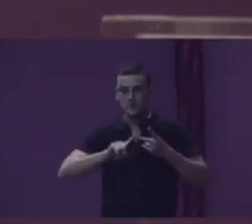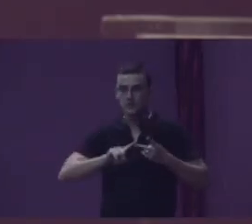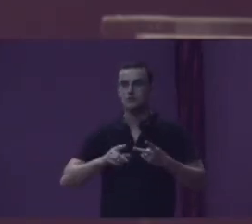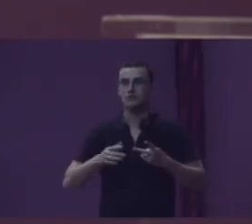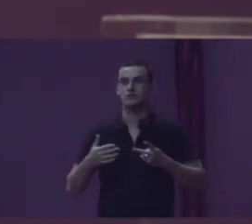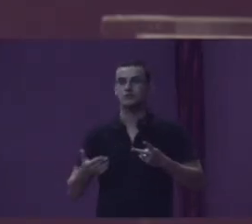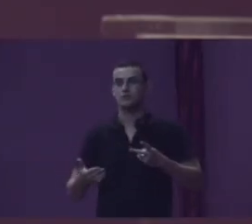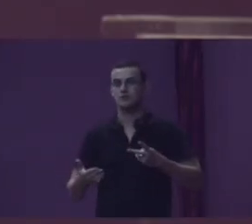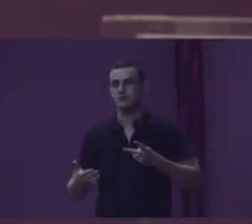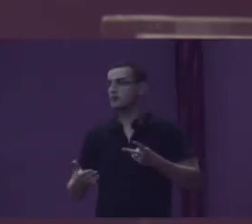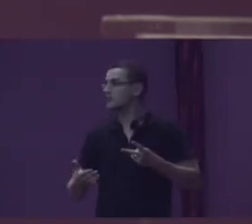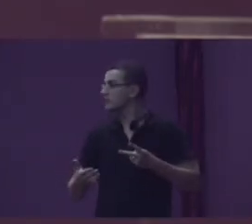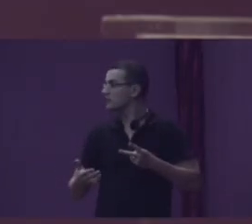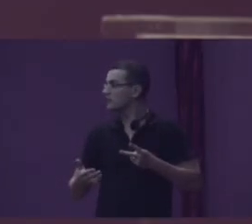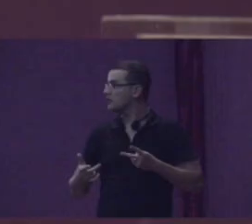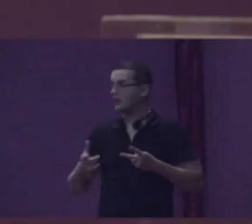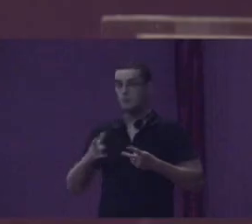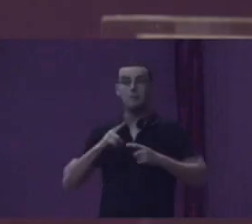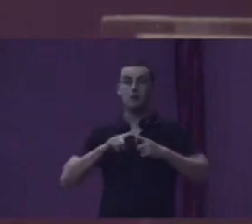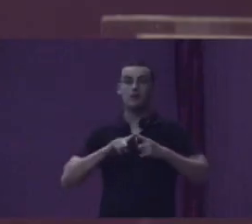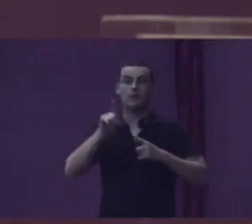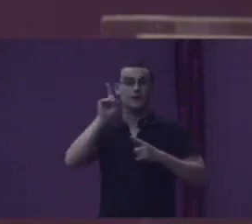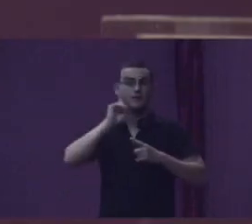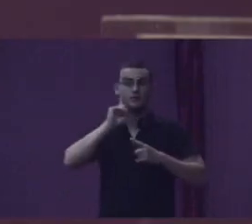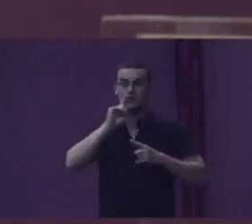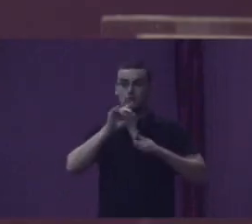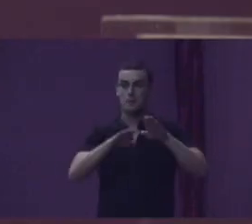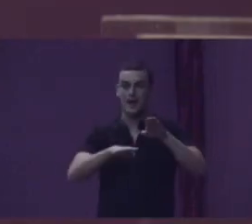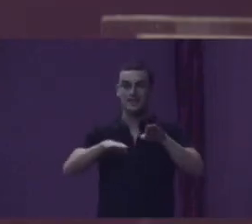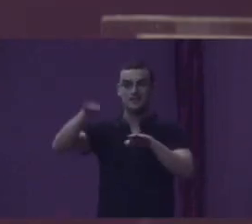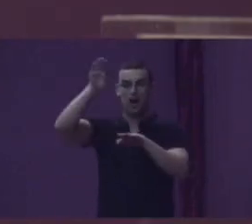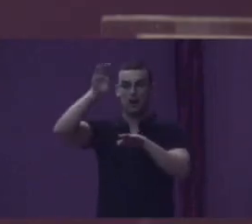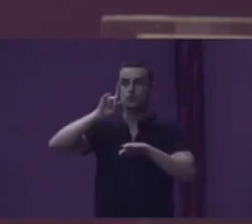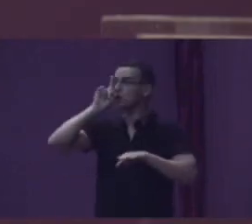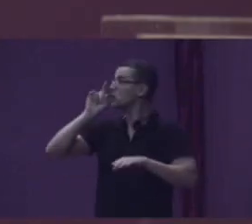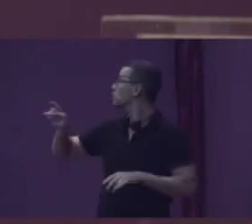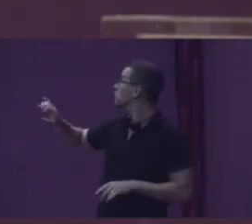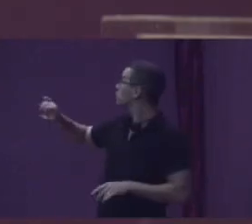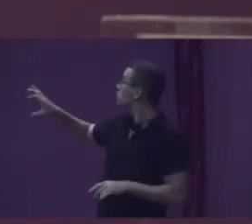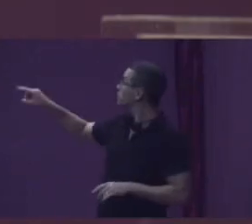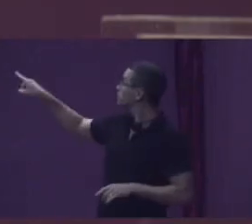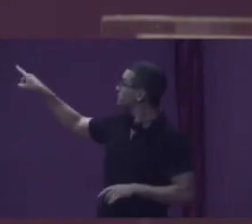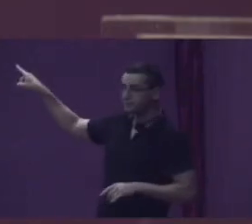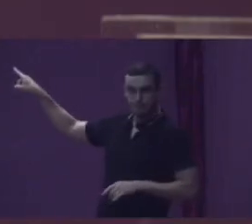Estados Unidos é mais alto, provavelmente por causa de